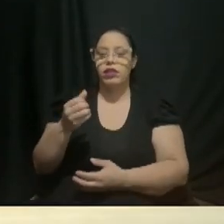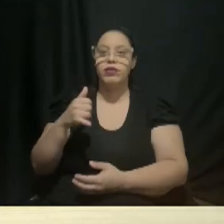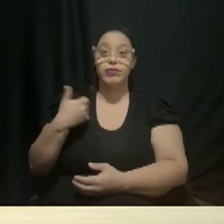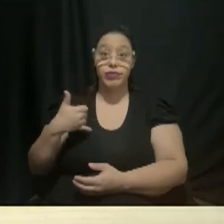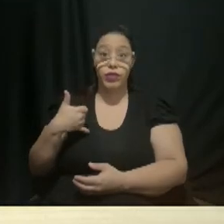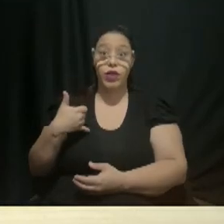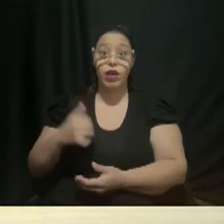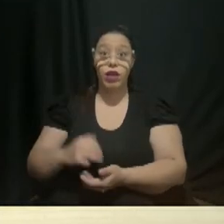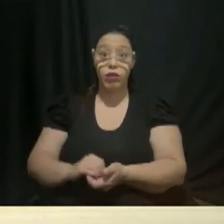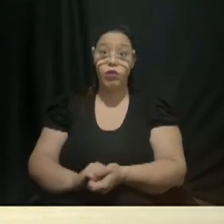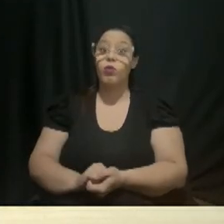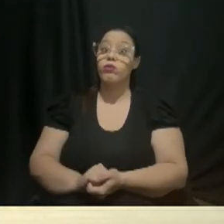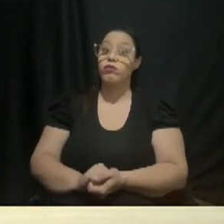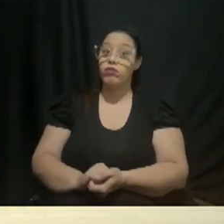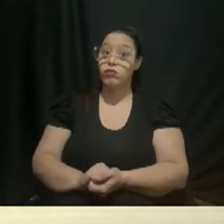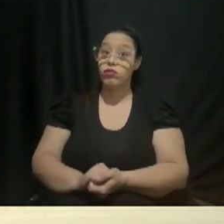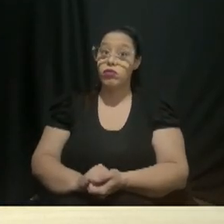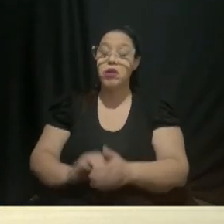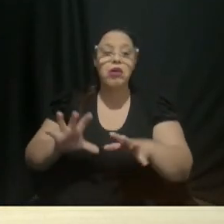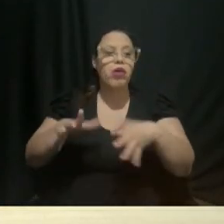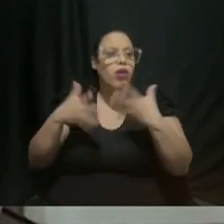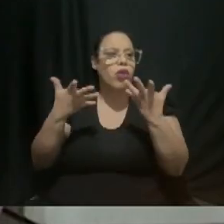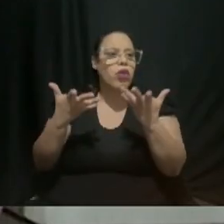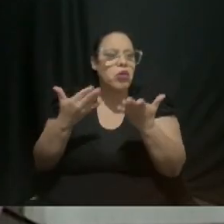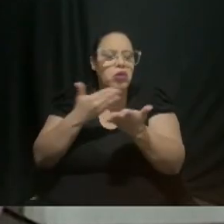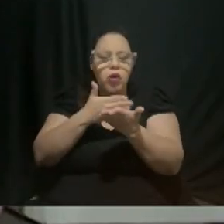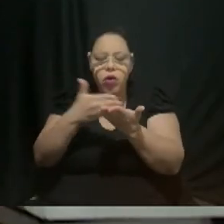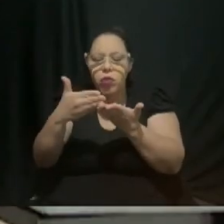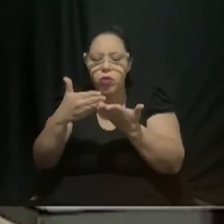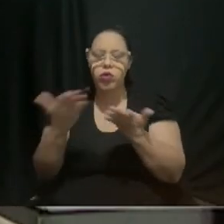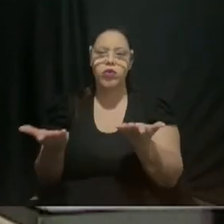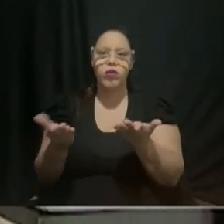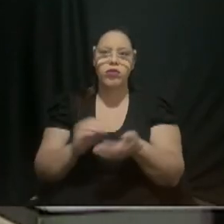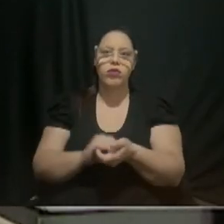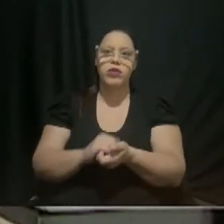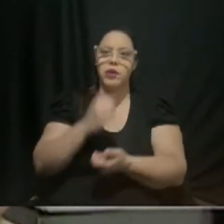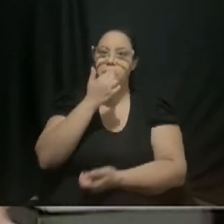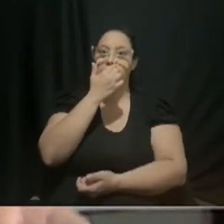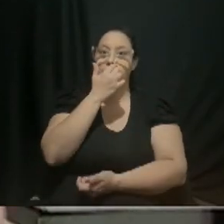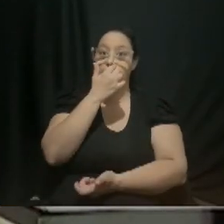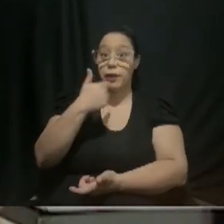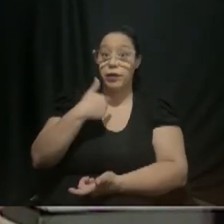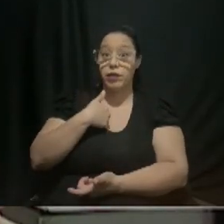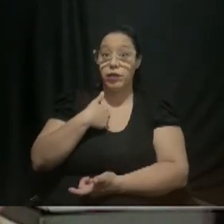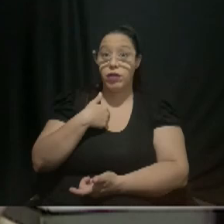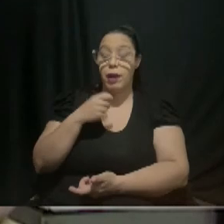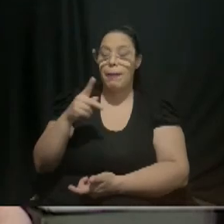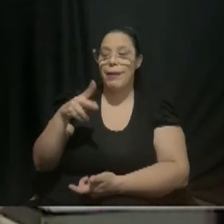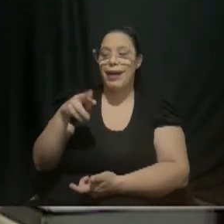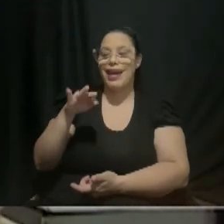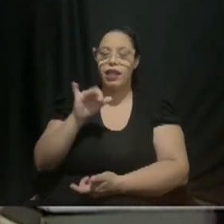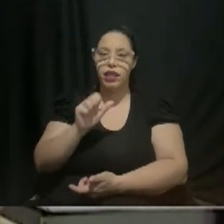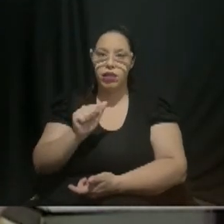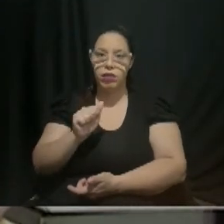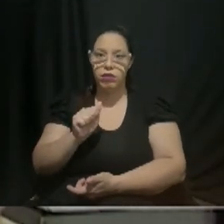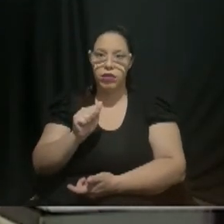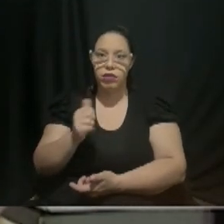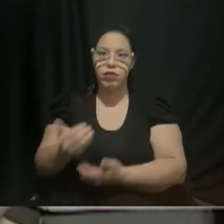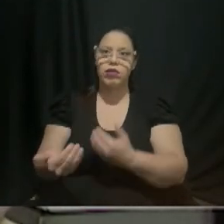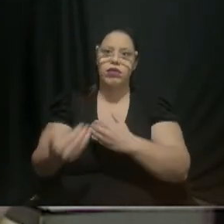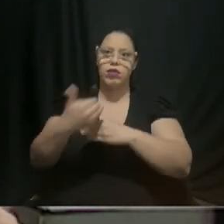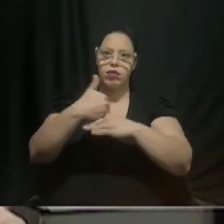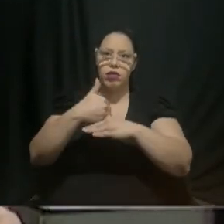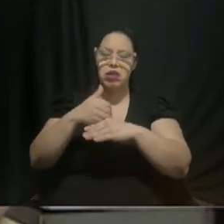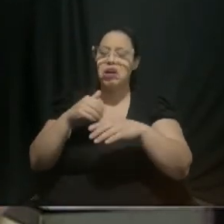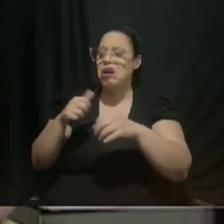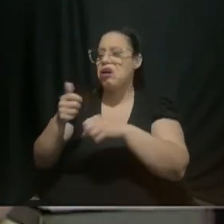E como que a Lucineide começou? Eu sou assim da Paraíba, né? Uhum. Aí eu vim de lá em busca de emprego, né? Só como eu